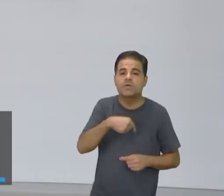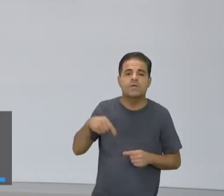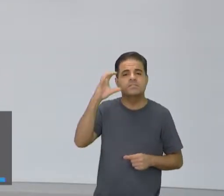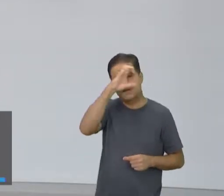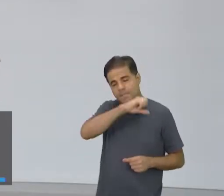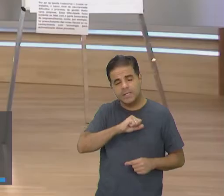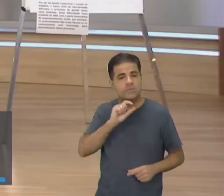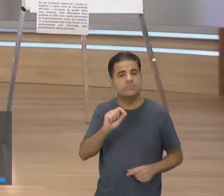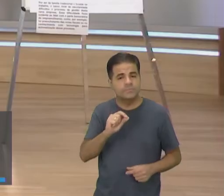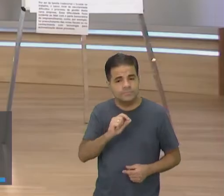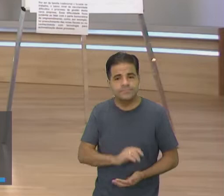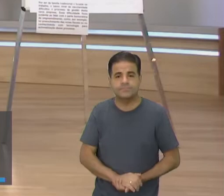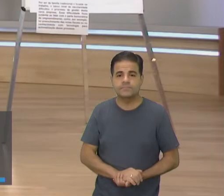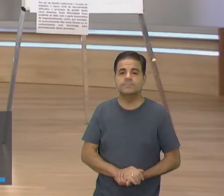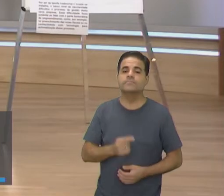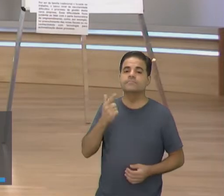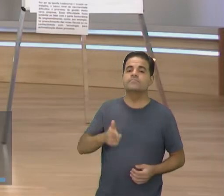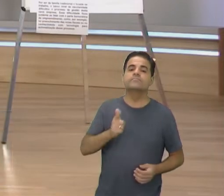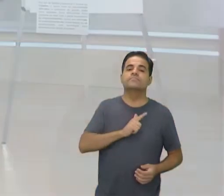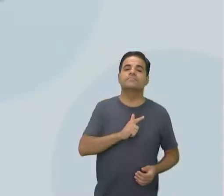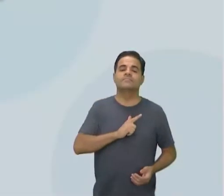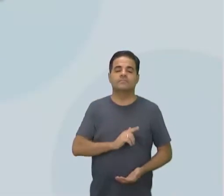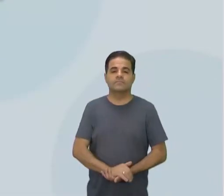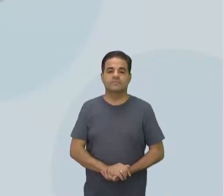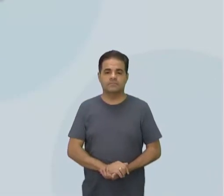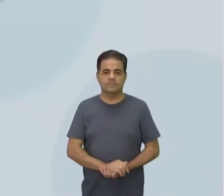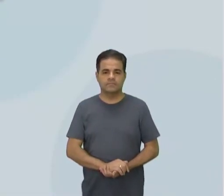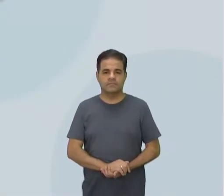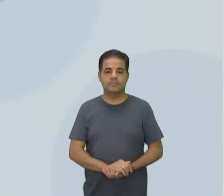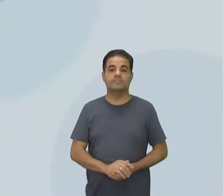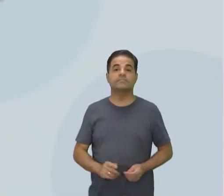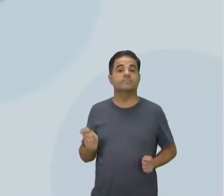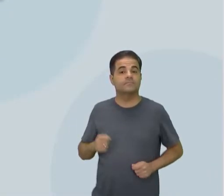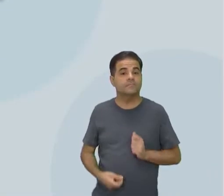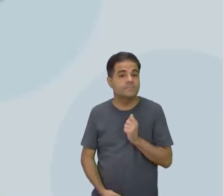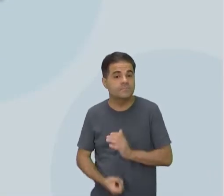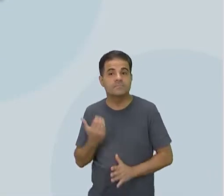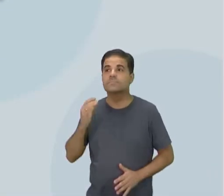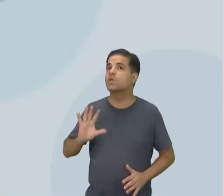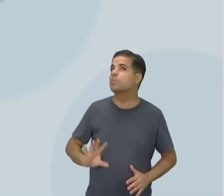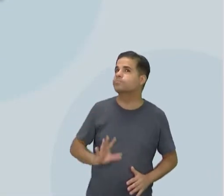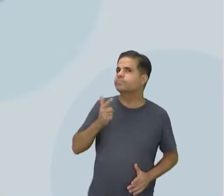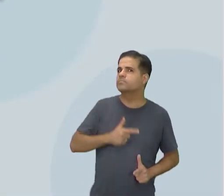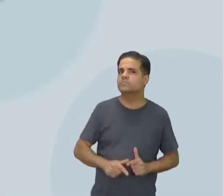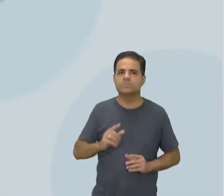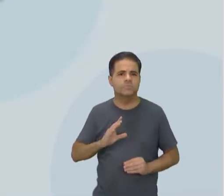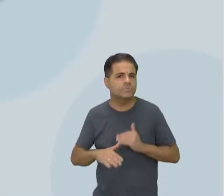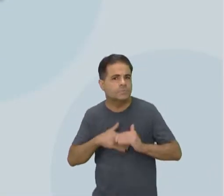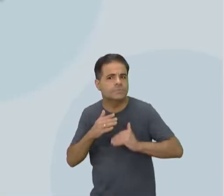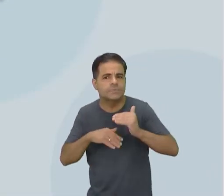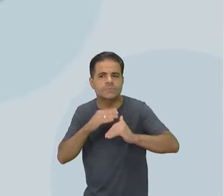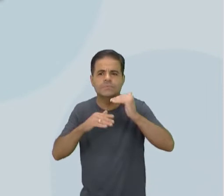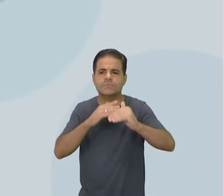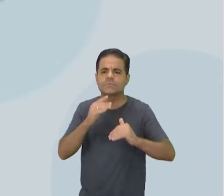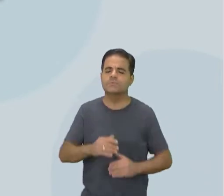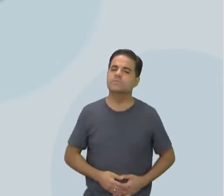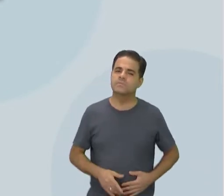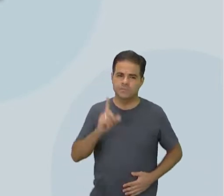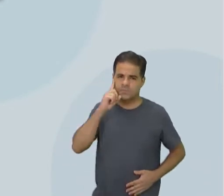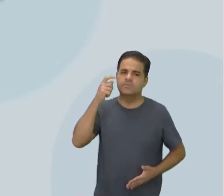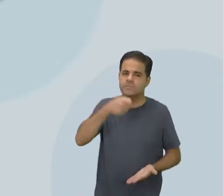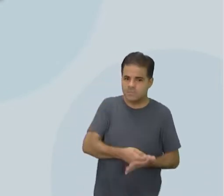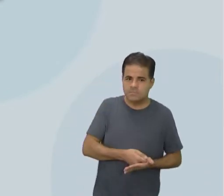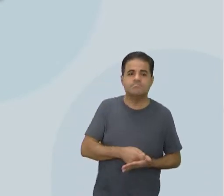aprendendo. Vamos lá. O que mais que a gente tem aí, ó? A capacidade de gerar soluções e desenvolvimento a partir de